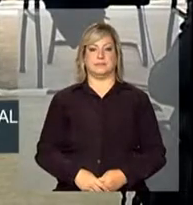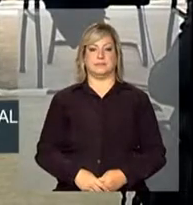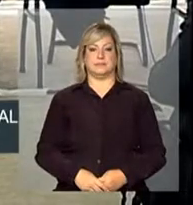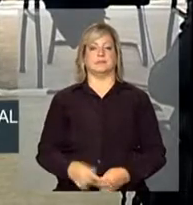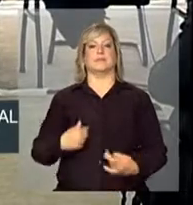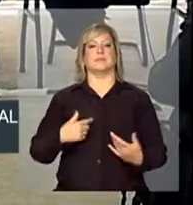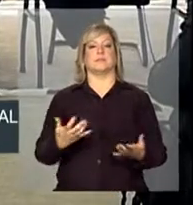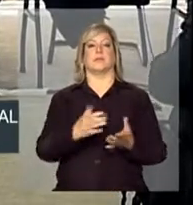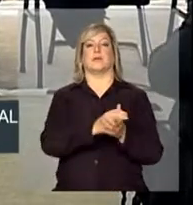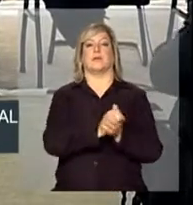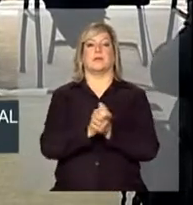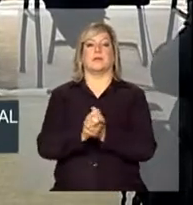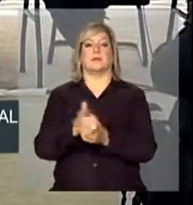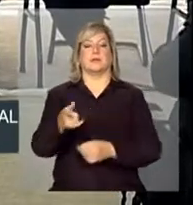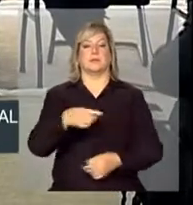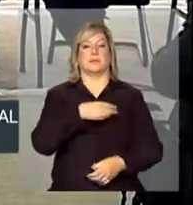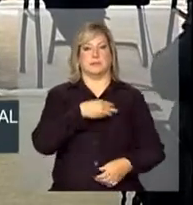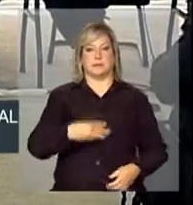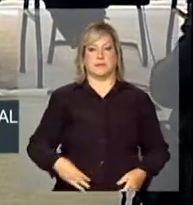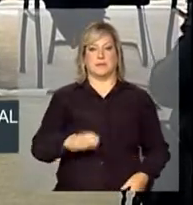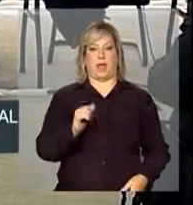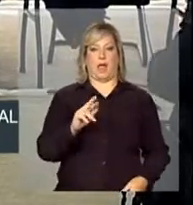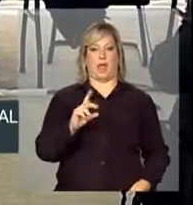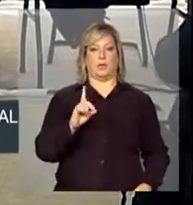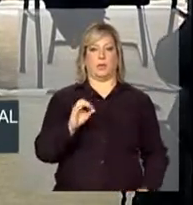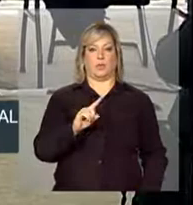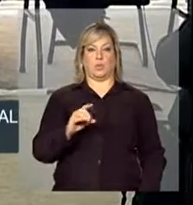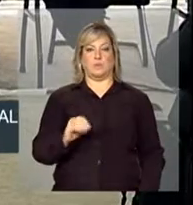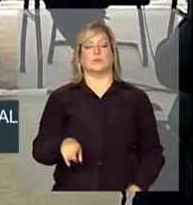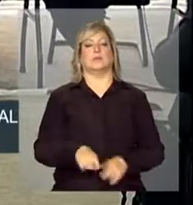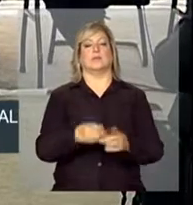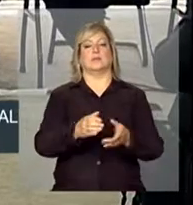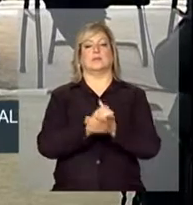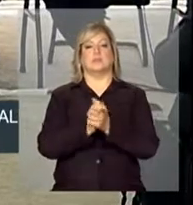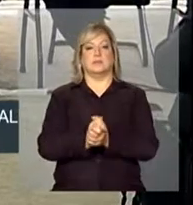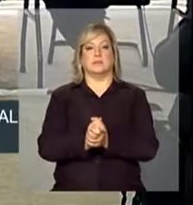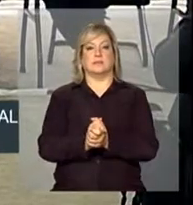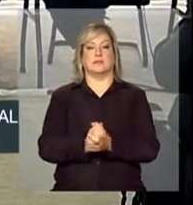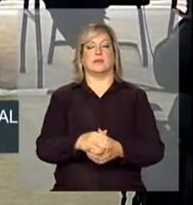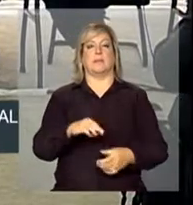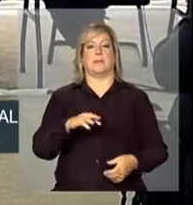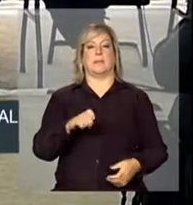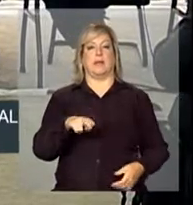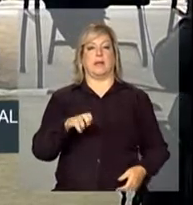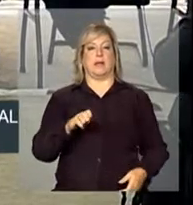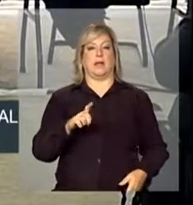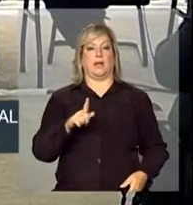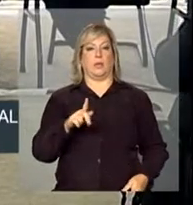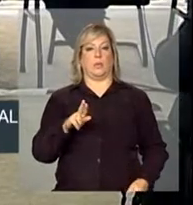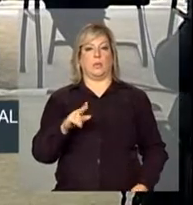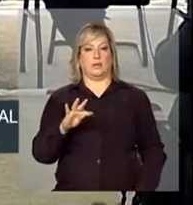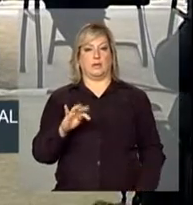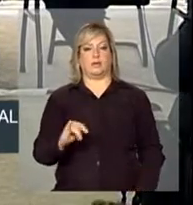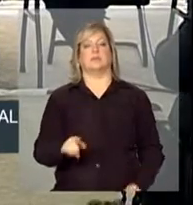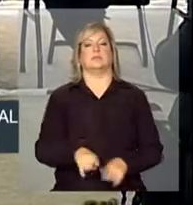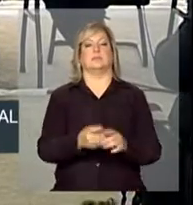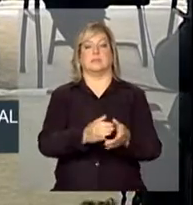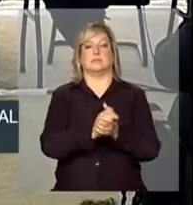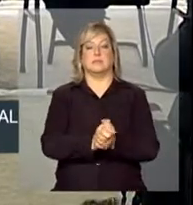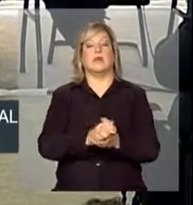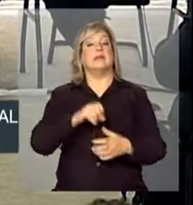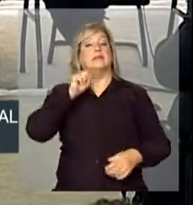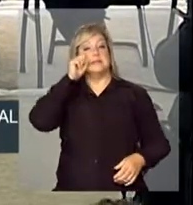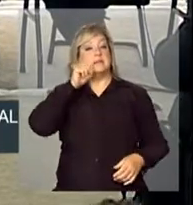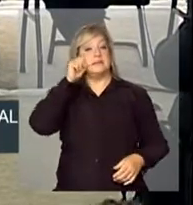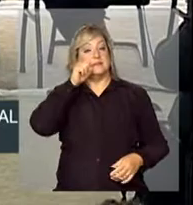em complemento ao Ministro José Eduardo Cardozo cumprimenta a ministra Eleonora miniguti a Senadora